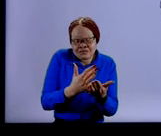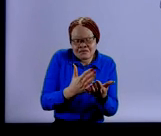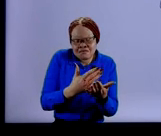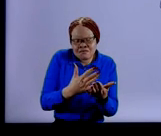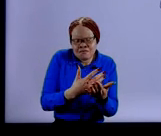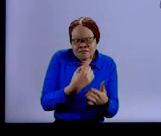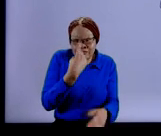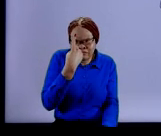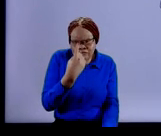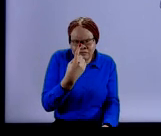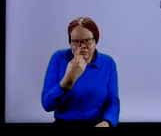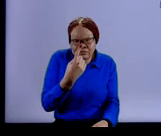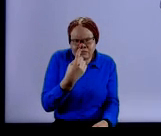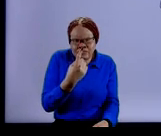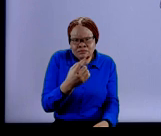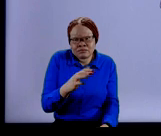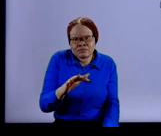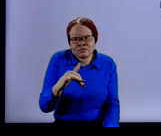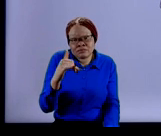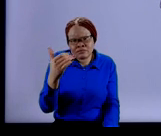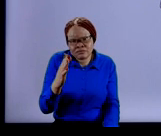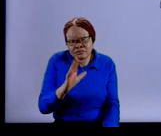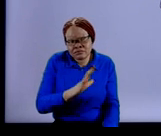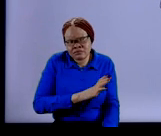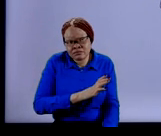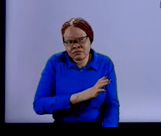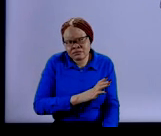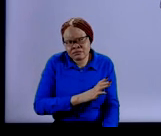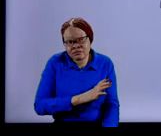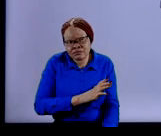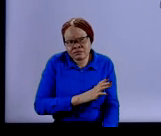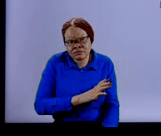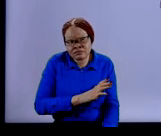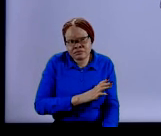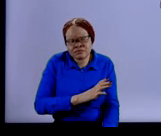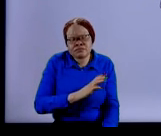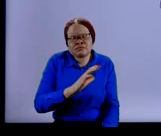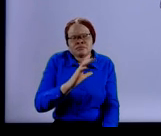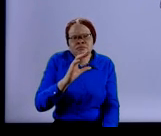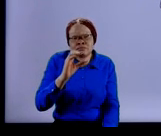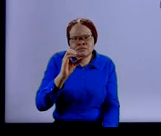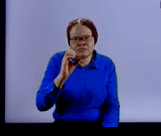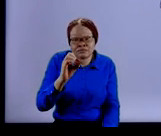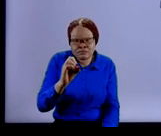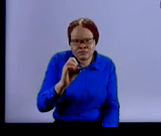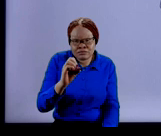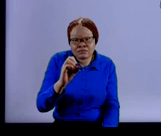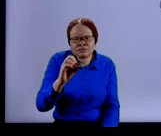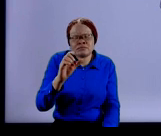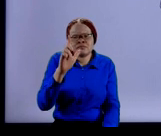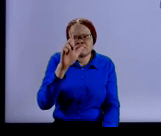caderno é apenas um e o que é que teríamos aqui eu vou